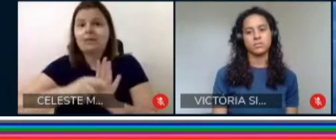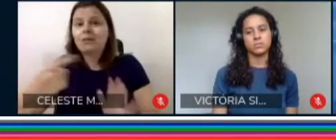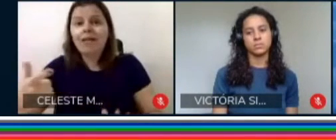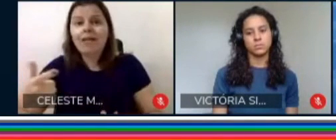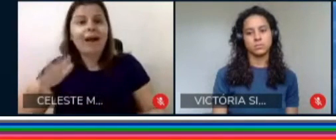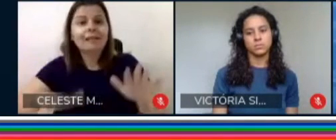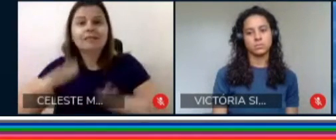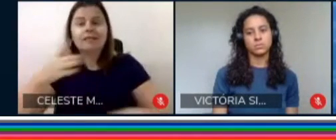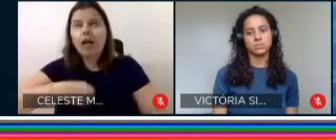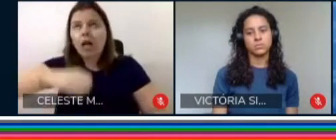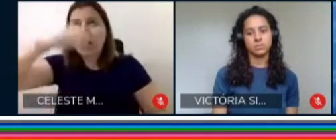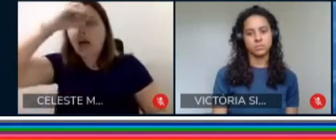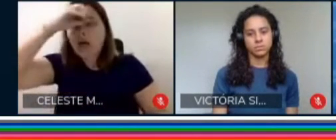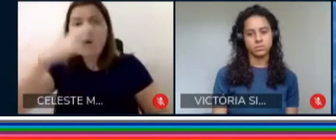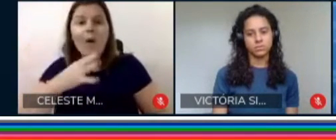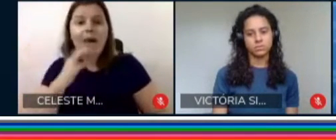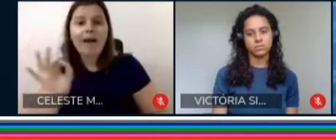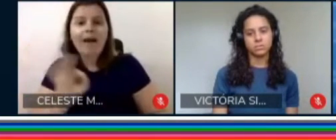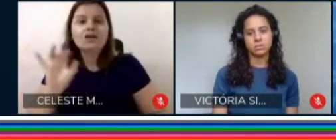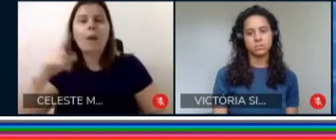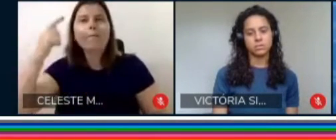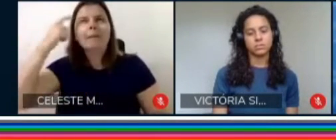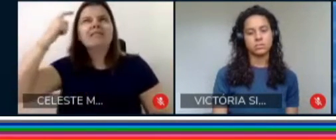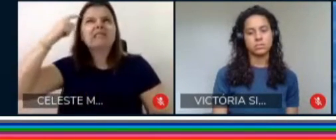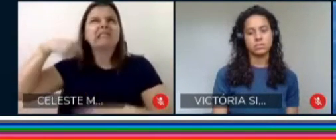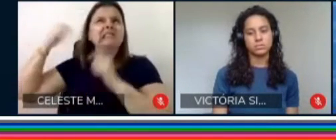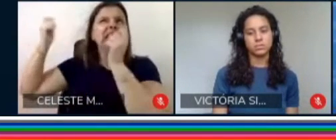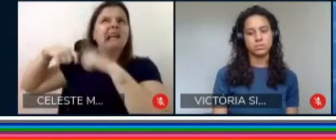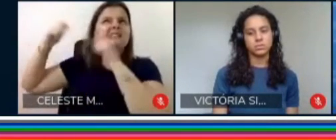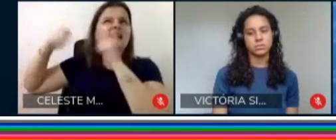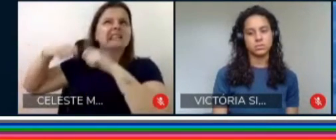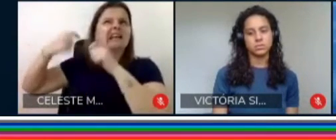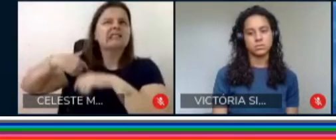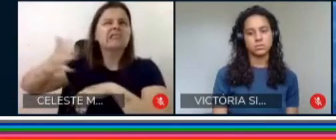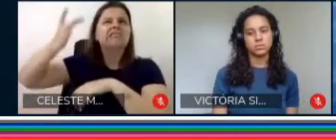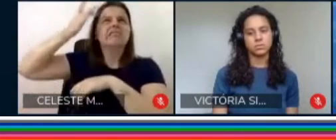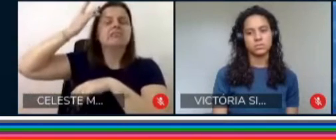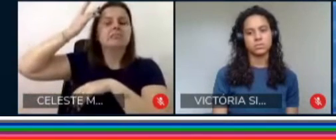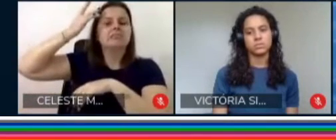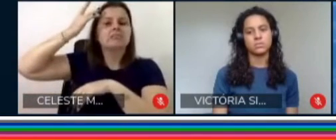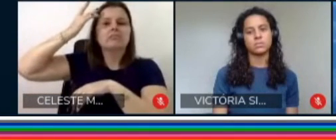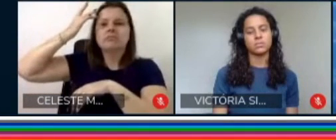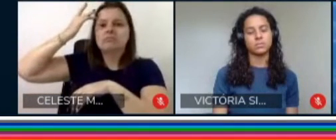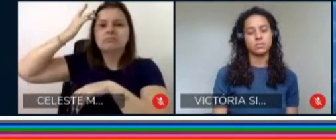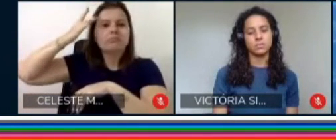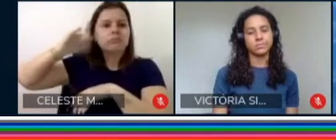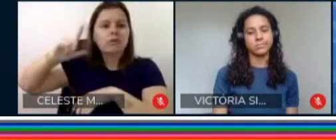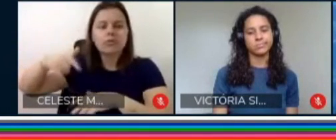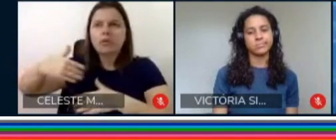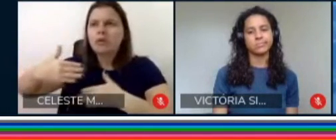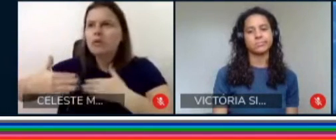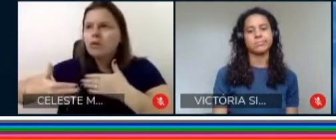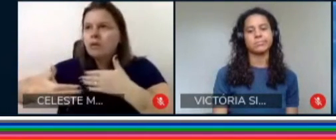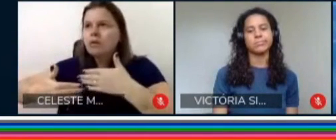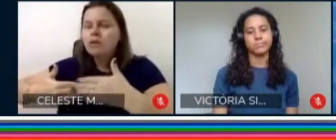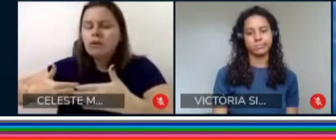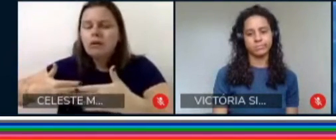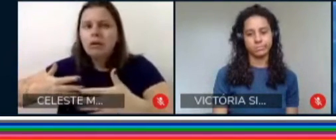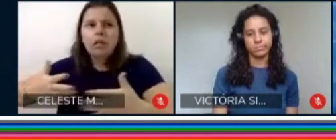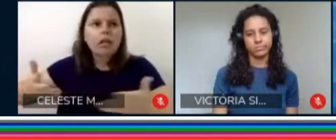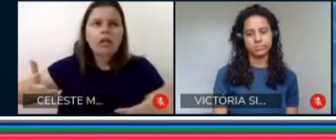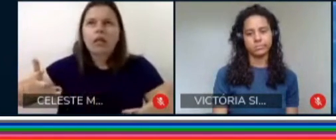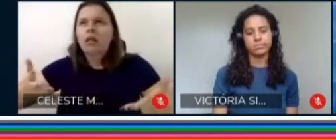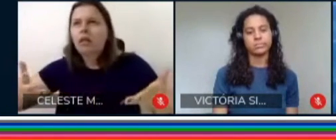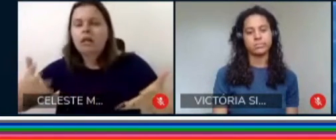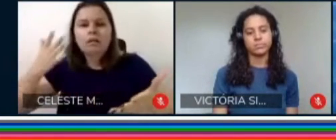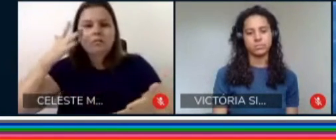muito confiante na tua memória, né? E as coisas vão acontecendo num ritmo que você vai se perdendo no